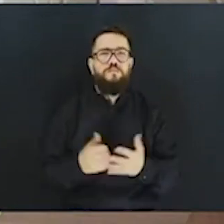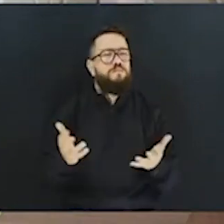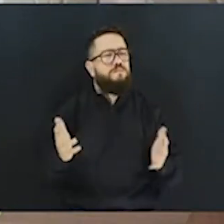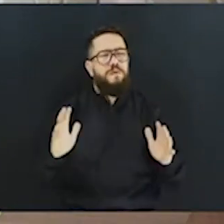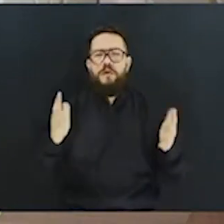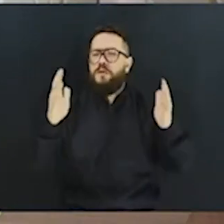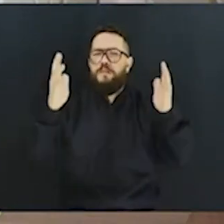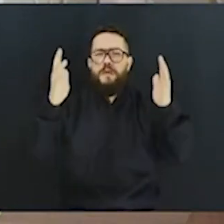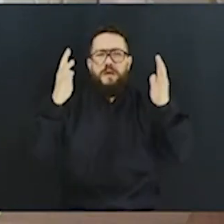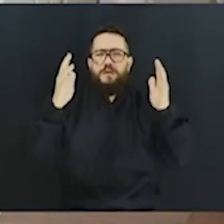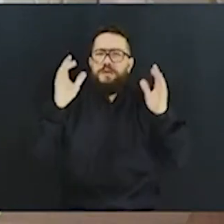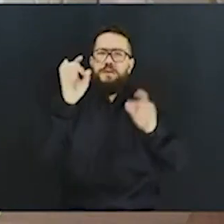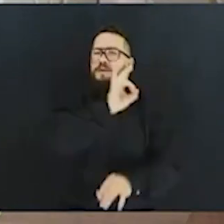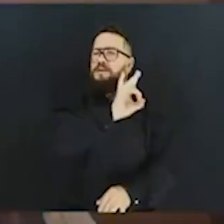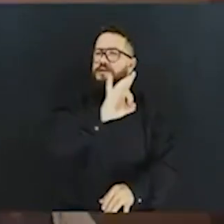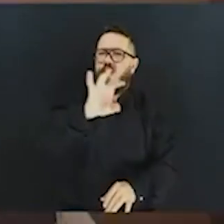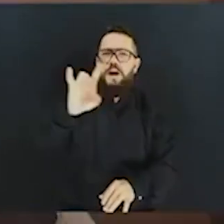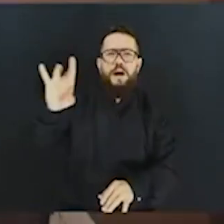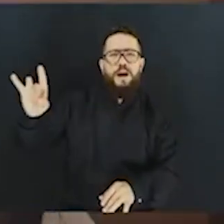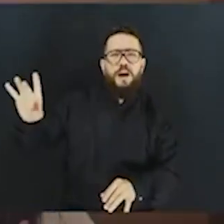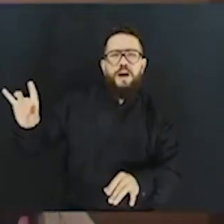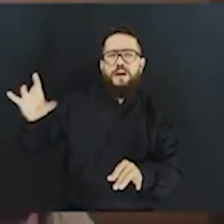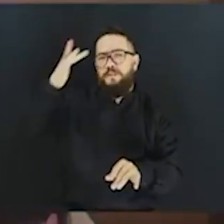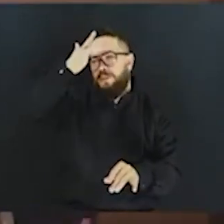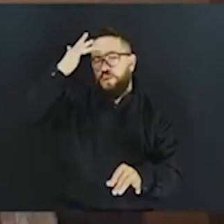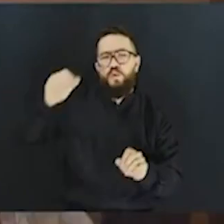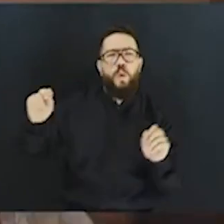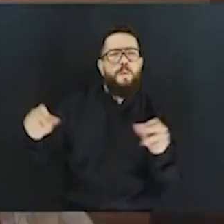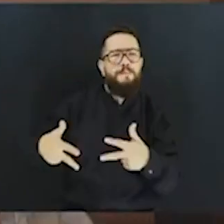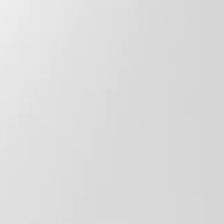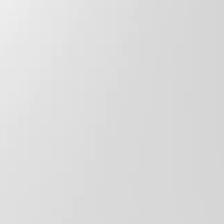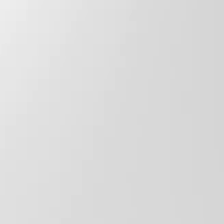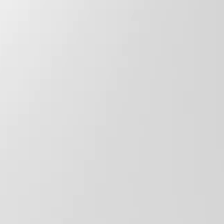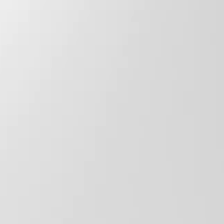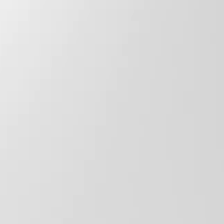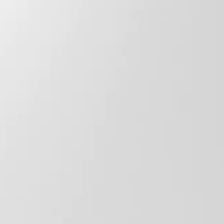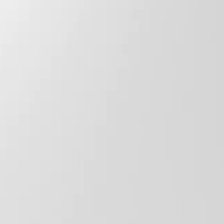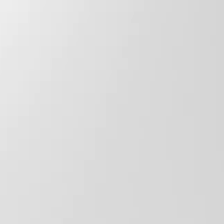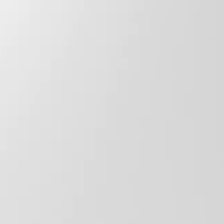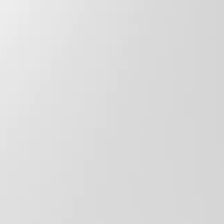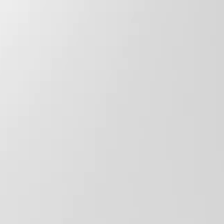aos manos e às manas. Obrigado. Obrigado, vereadora Jorge Aprates.